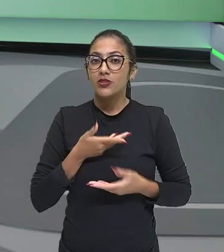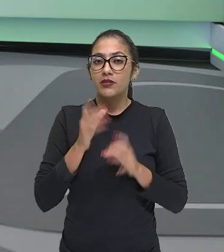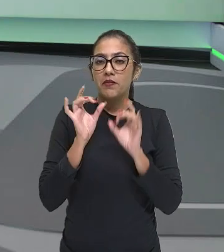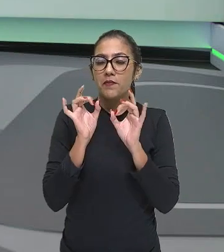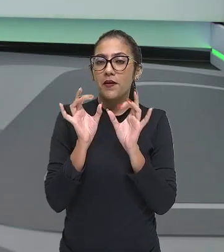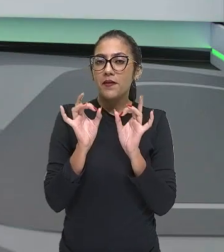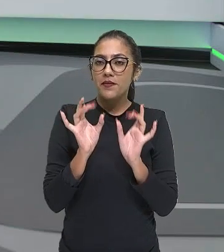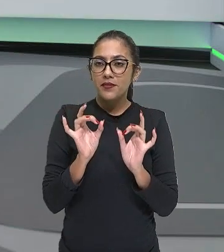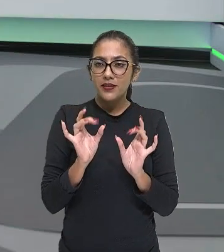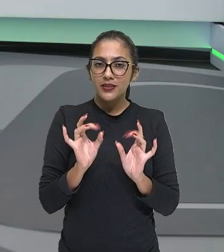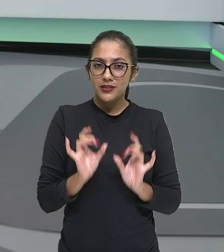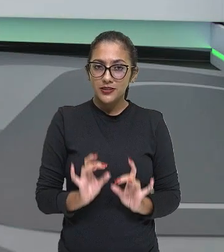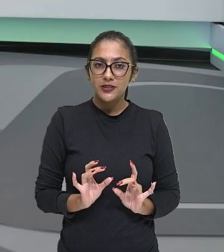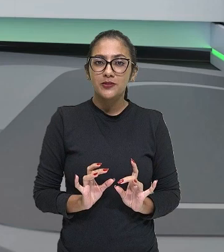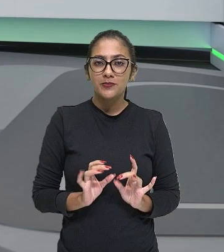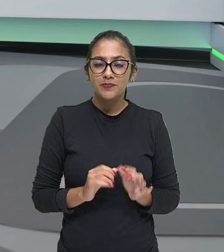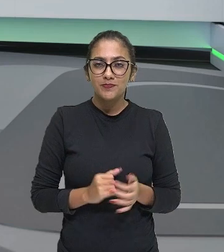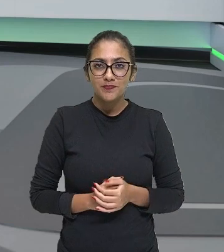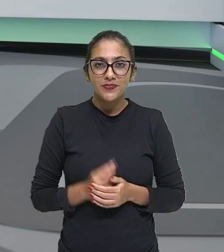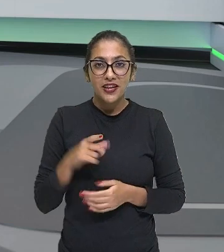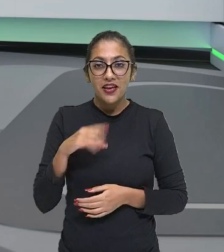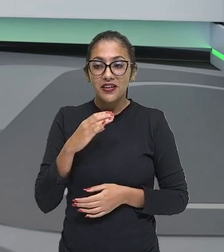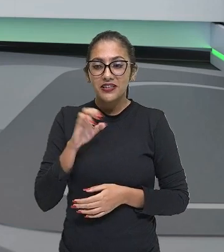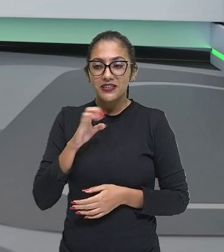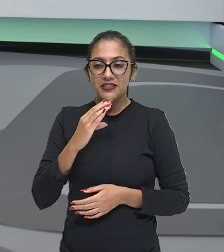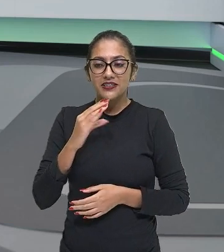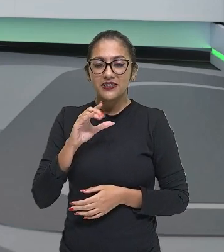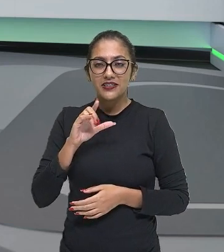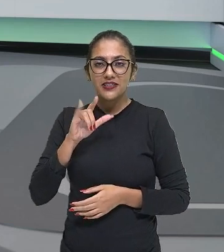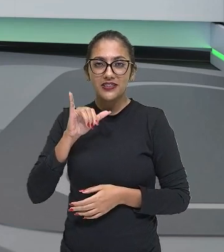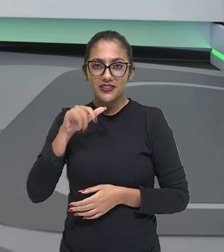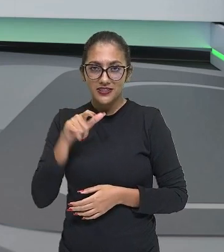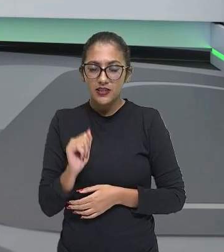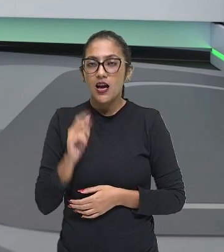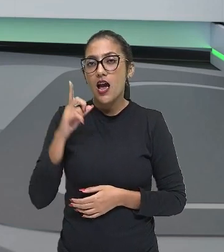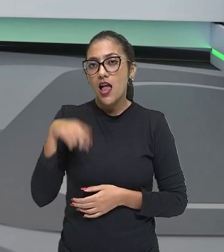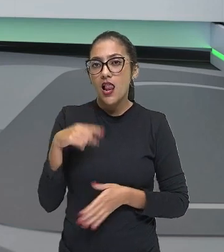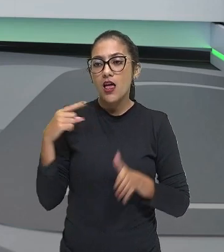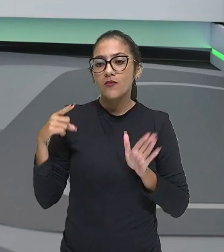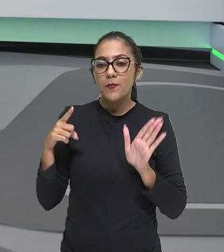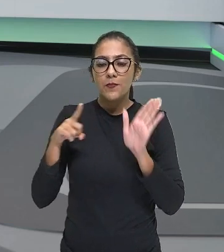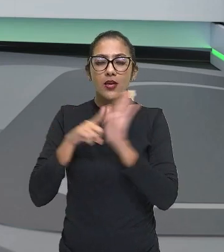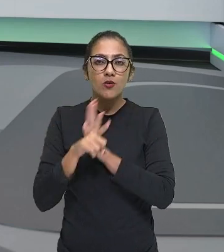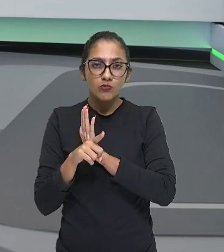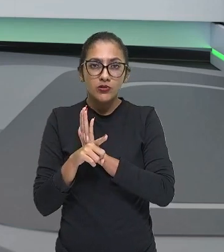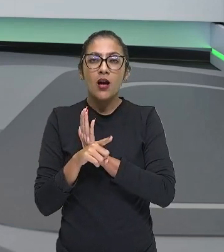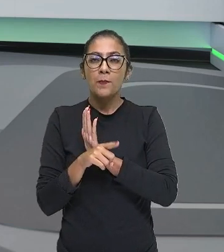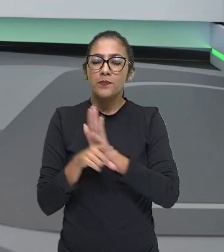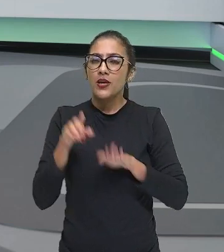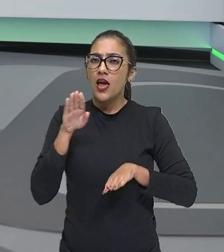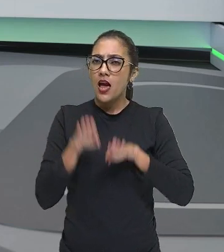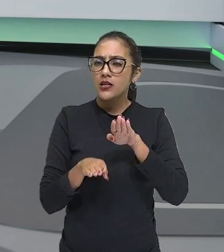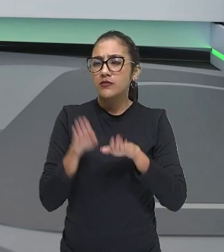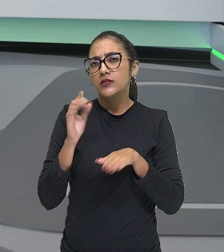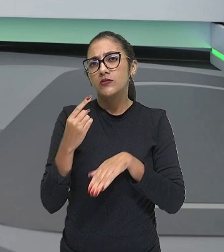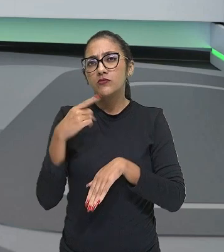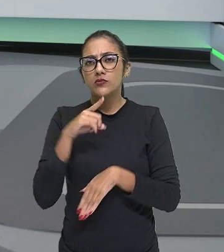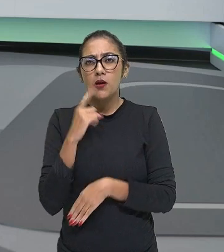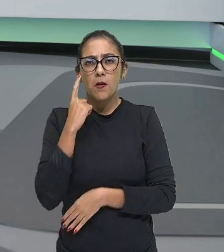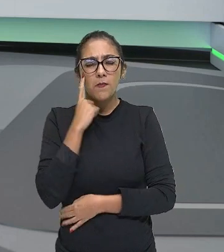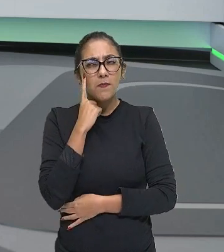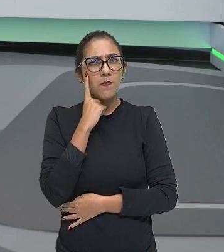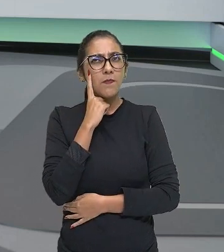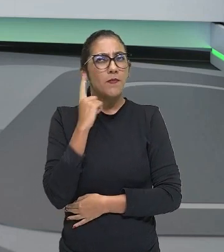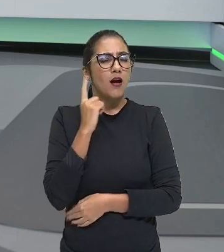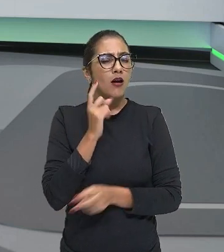especial, que é a Cecília. Ela vem fazer um questionamento que muitas das vezes passa despercebido